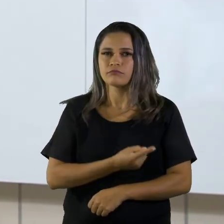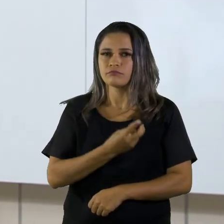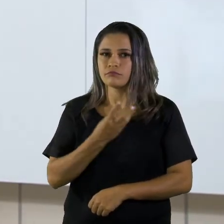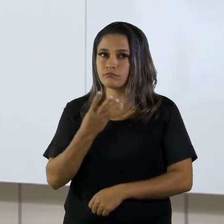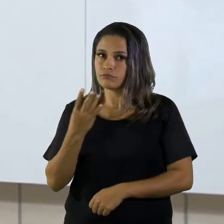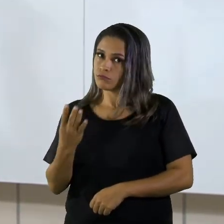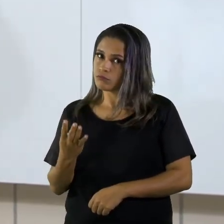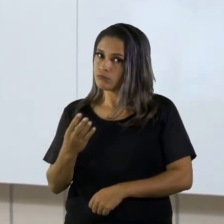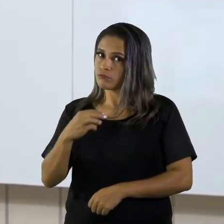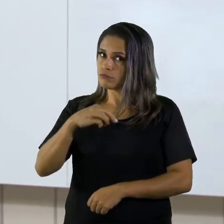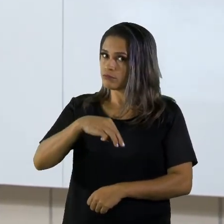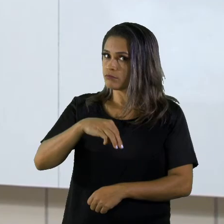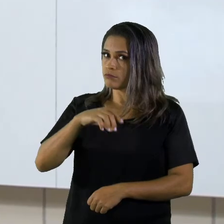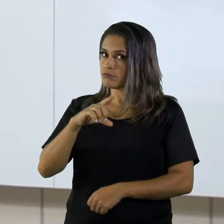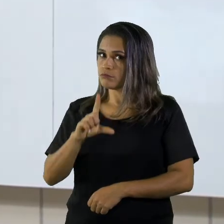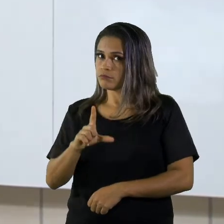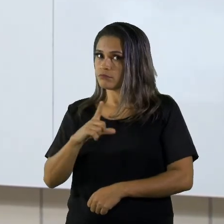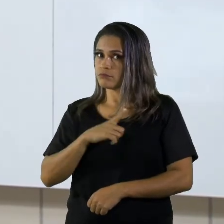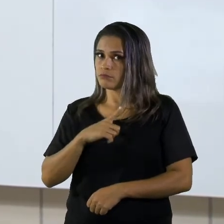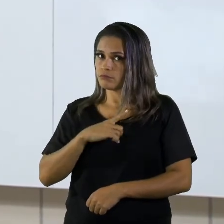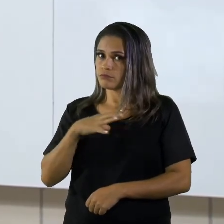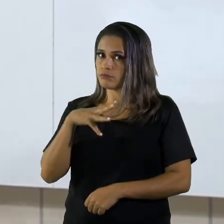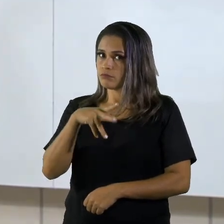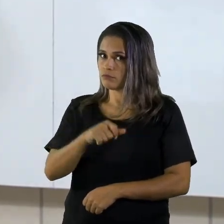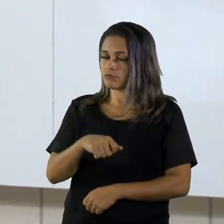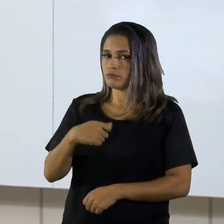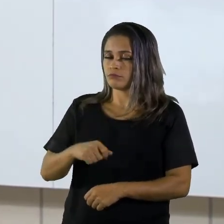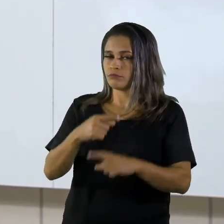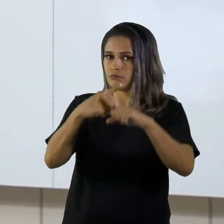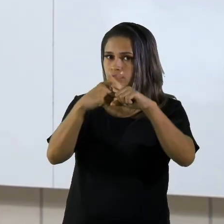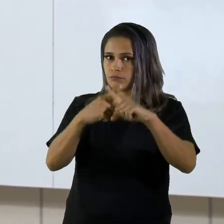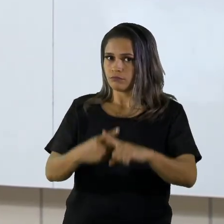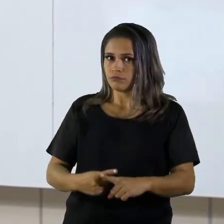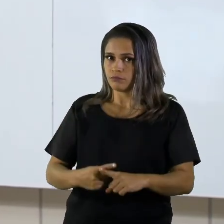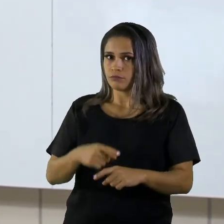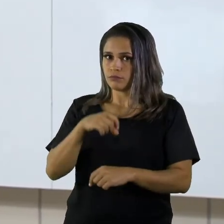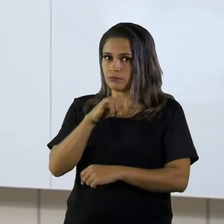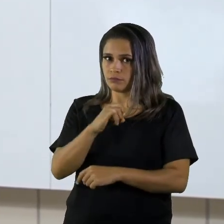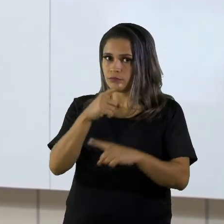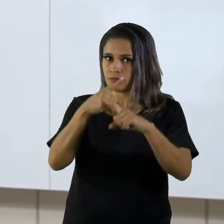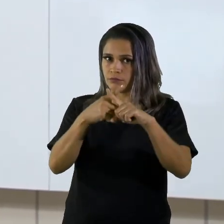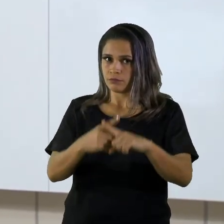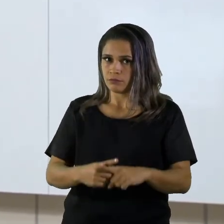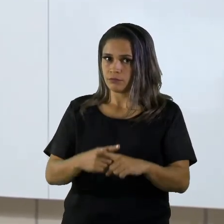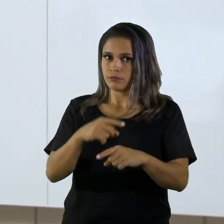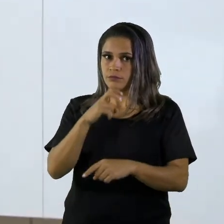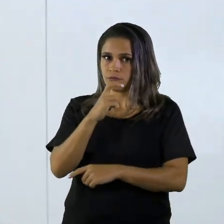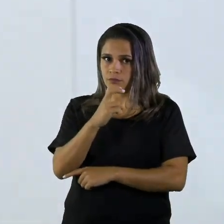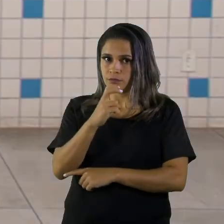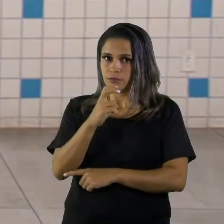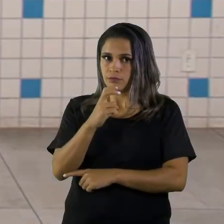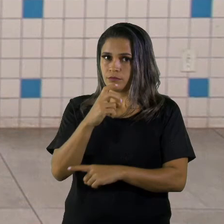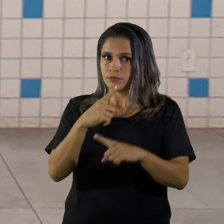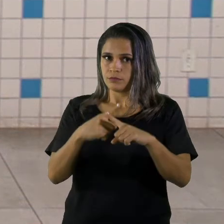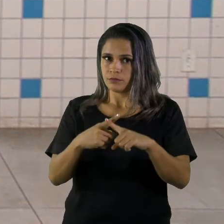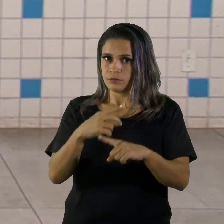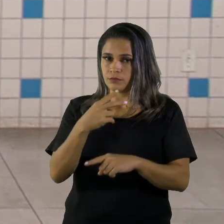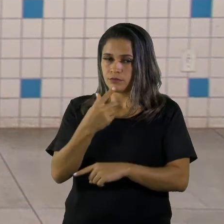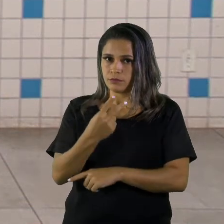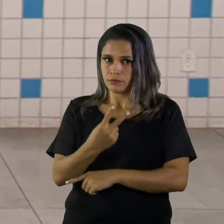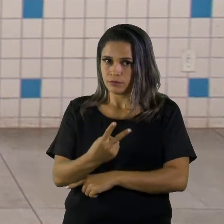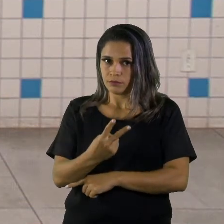eu tenho a todo, eu vou multiplicar, não é isso? Então, se eu multiplico 5 vezes 2 é igual a